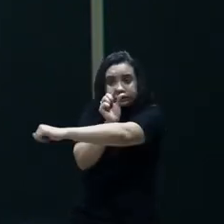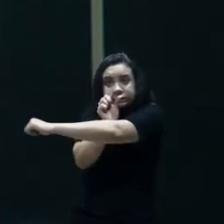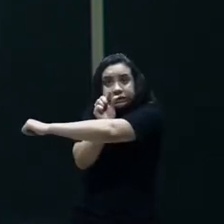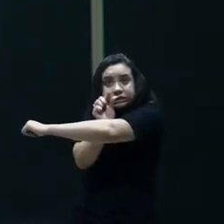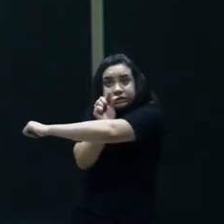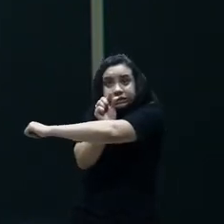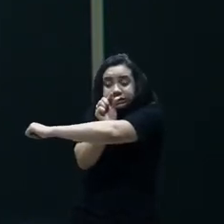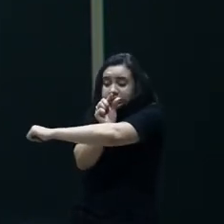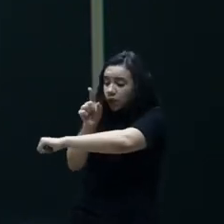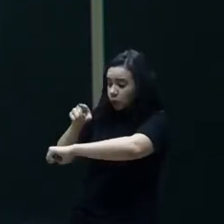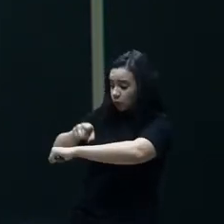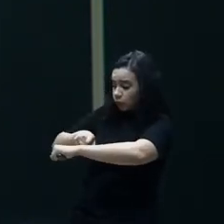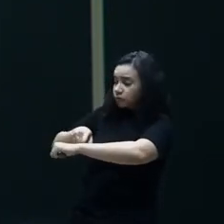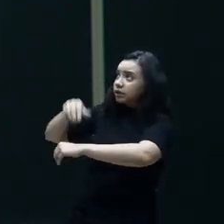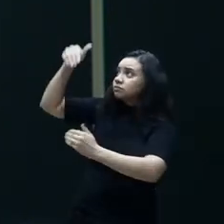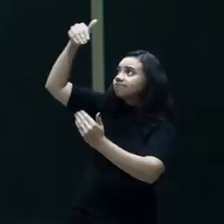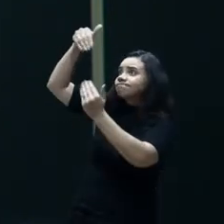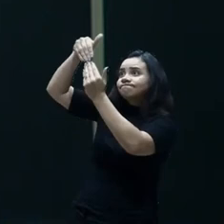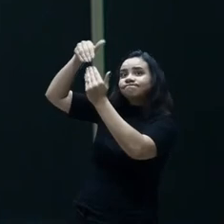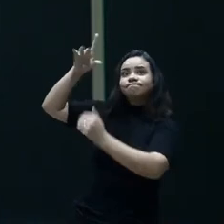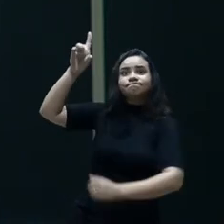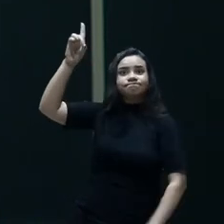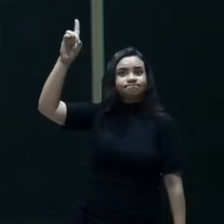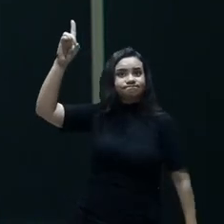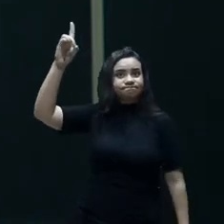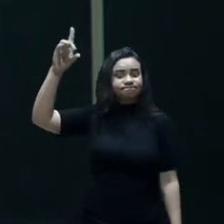Talvez você se encaixe no que eu estou dizendo. Pastor,